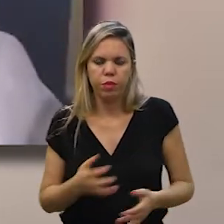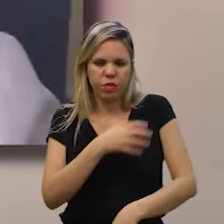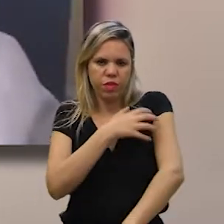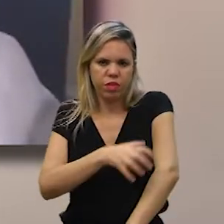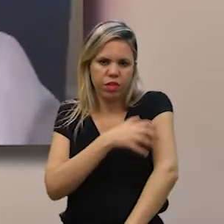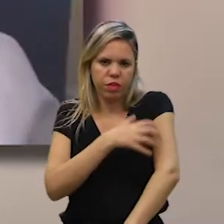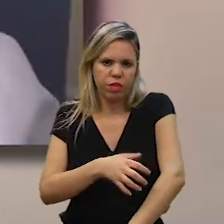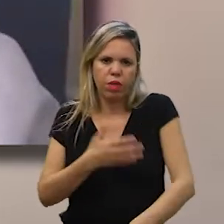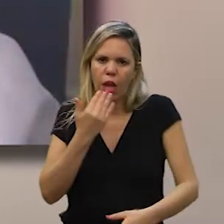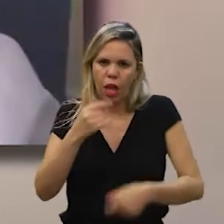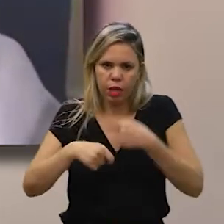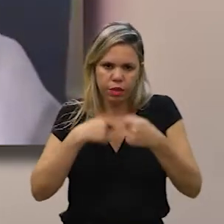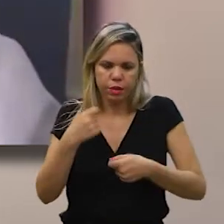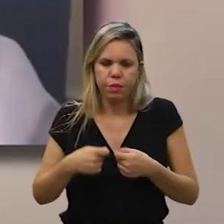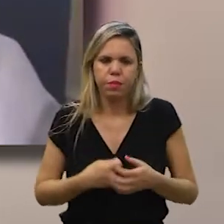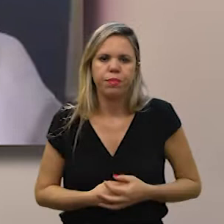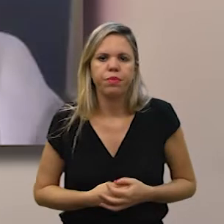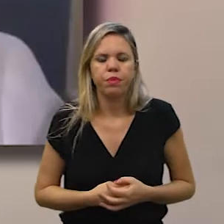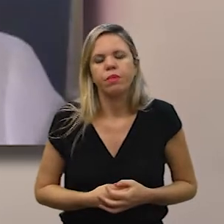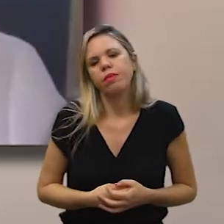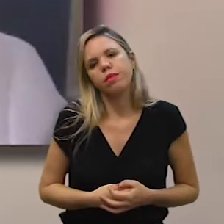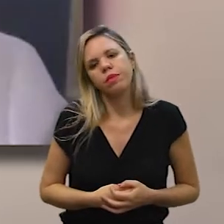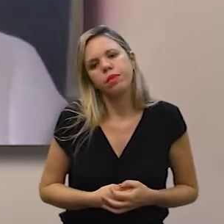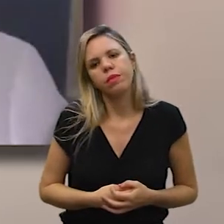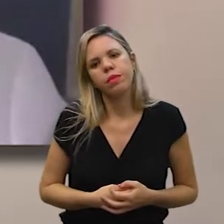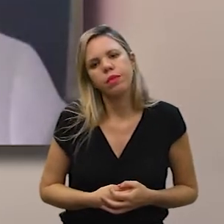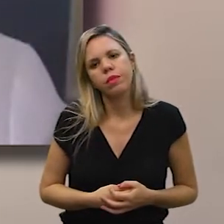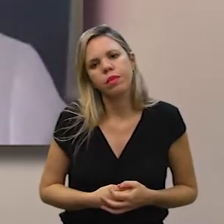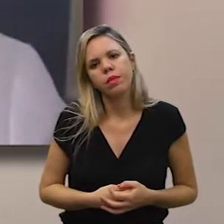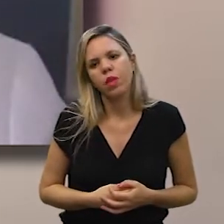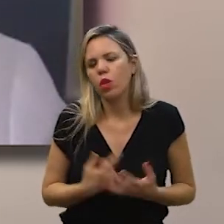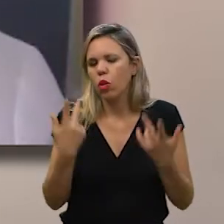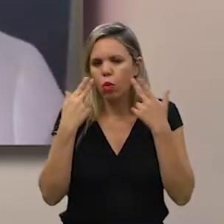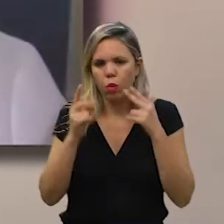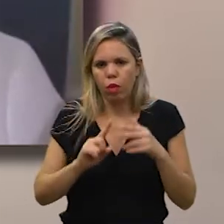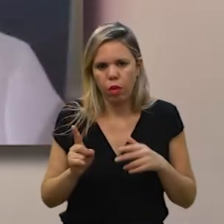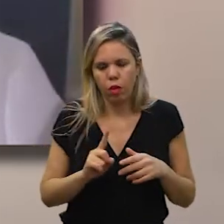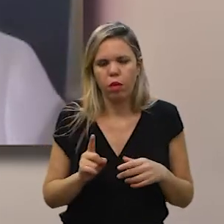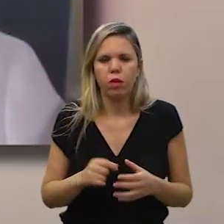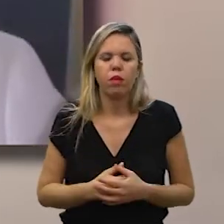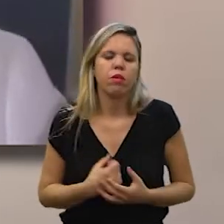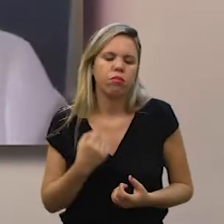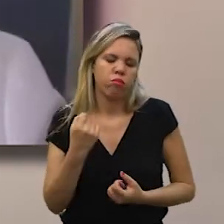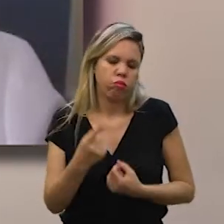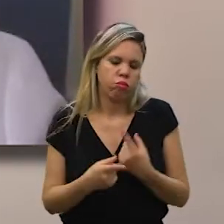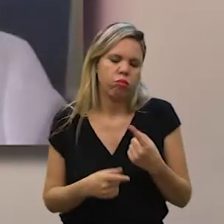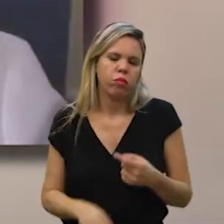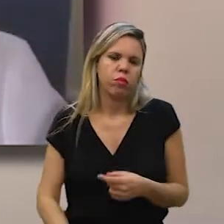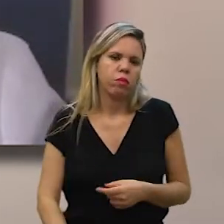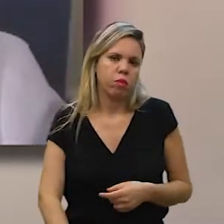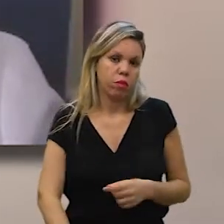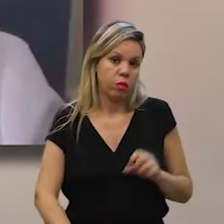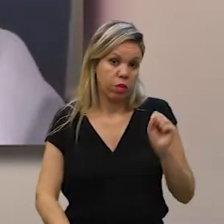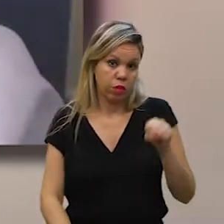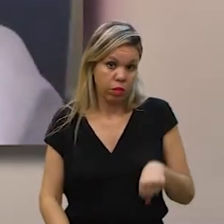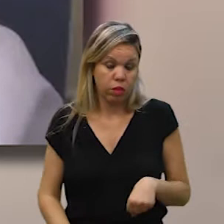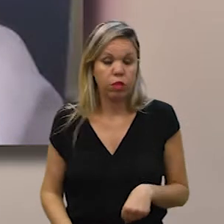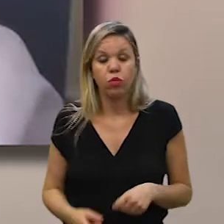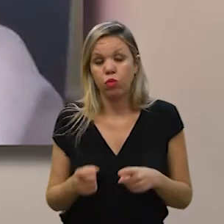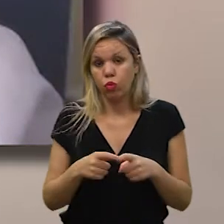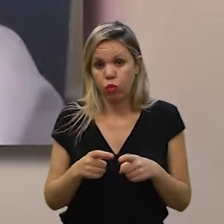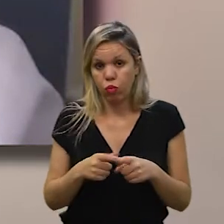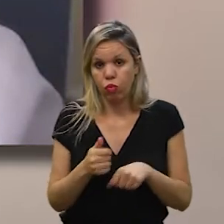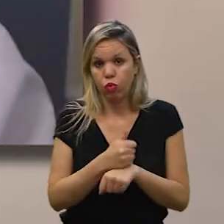com alergias de alimentos. Nesse caso, isso não é comum, isso é mais raro. Nesse caso, aí sim,